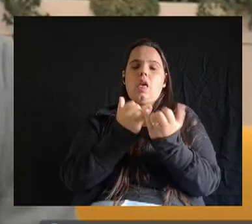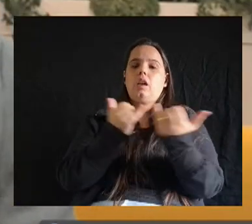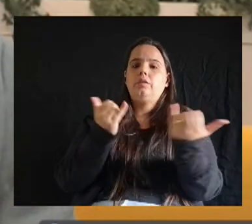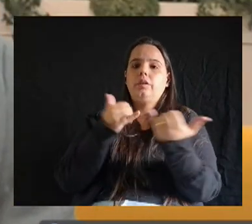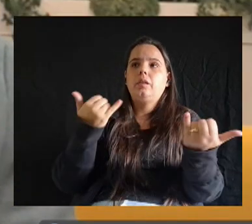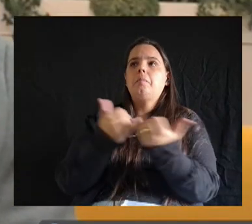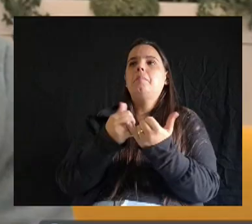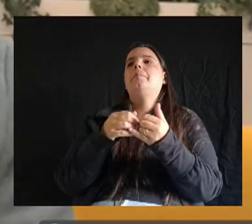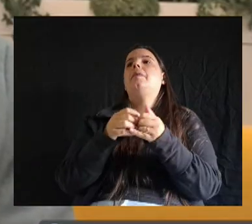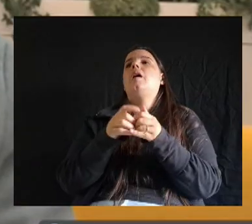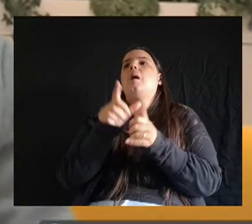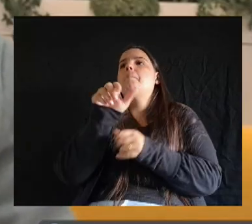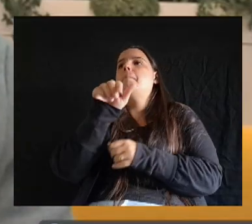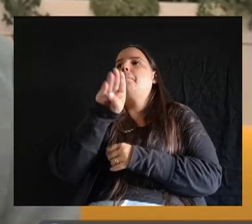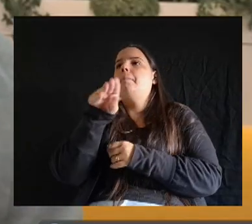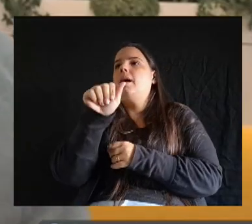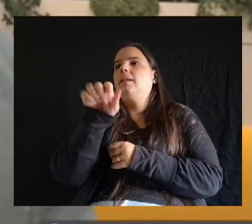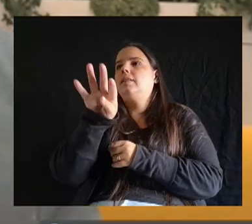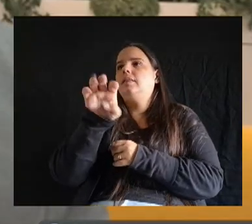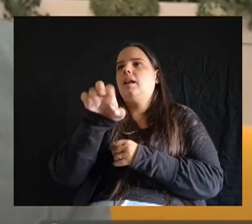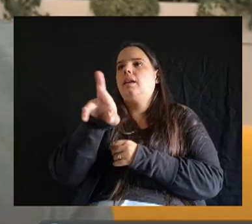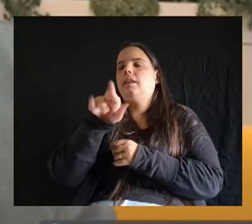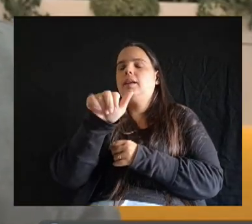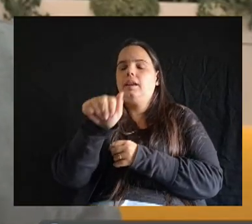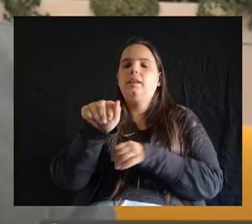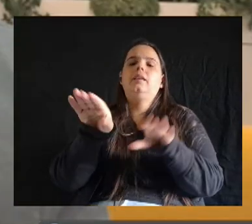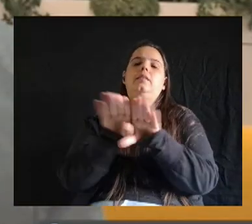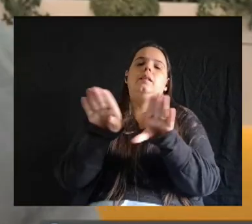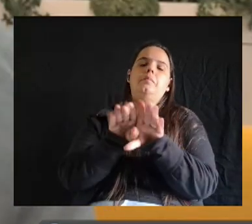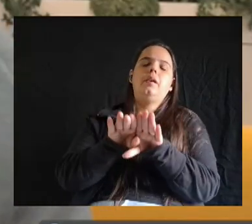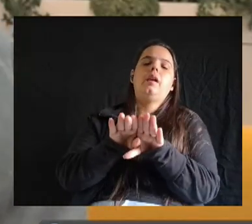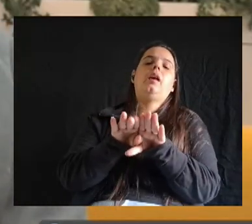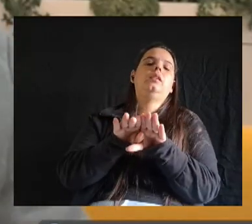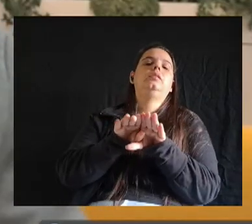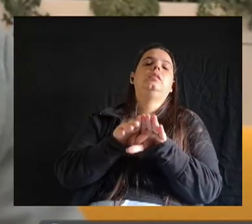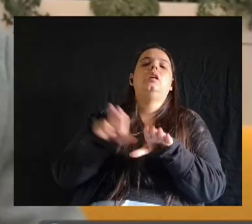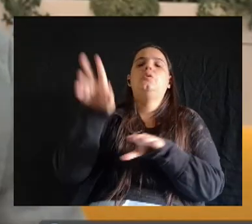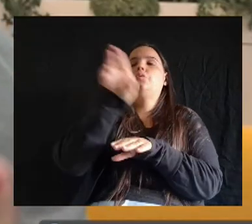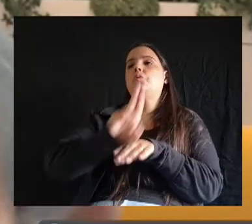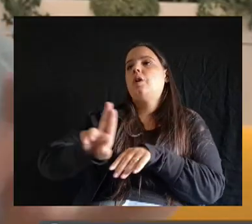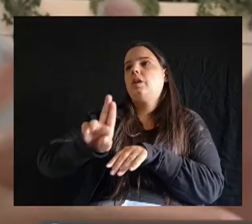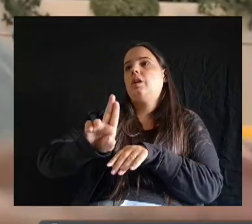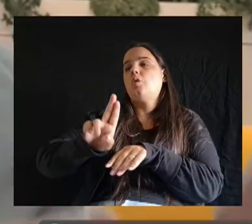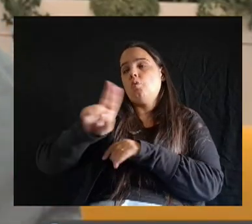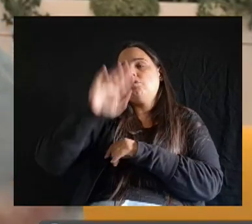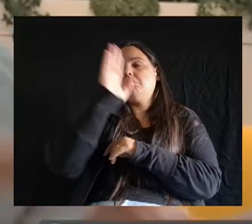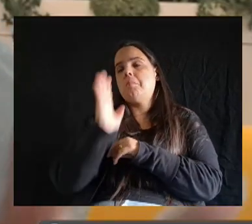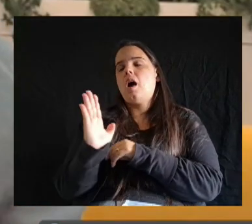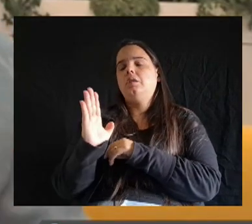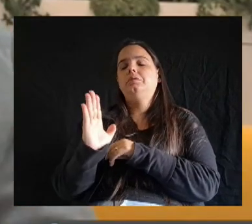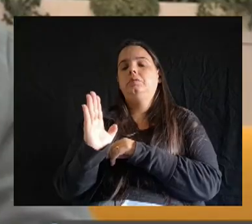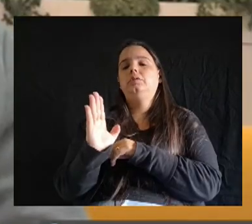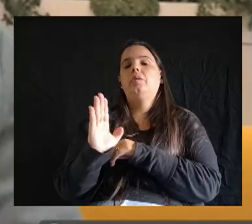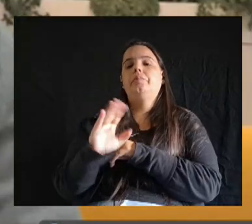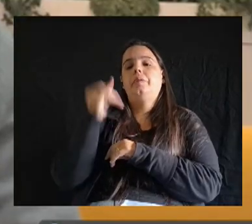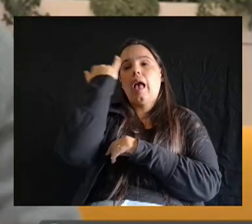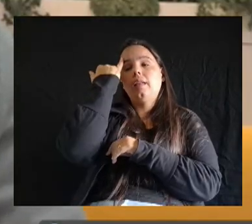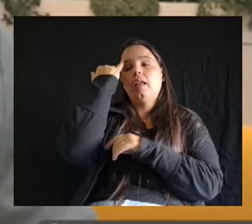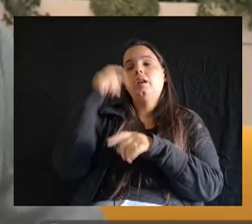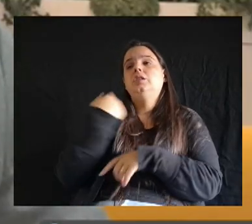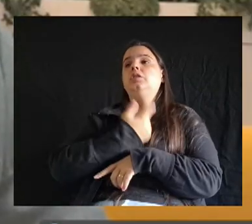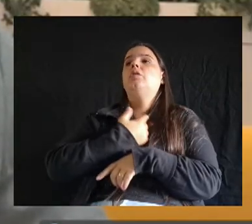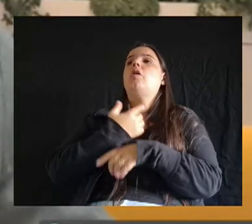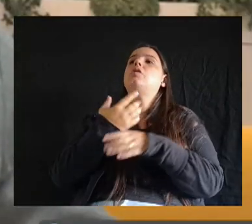avançadas para data center, o CPQD é um líder hoje nessa área no Brasil, né? E então a ideia é que a gente consiga trazer toda essa